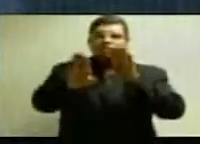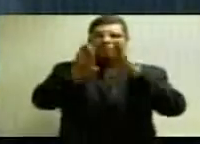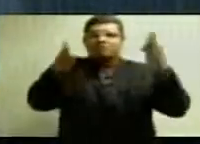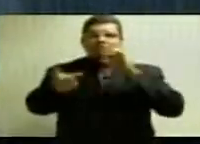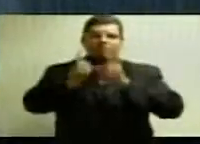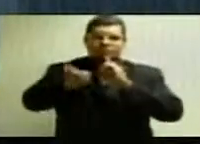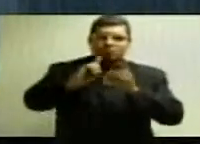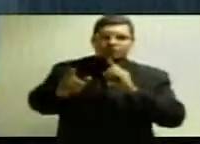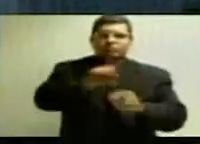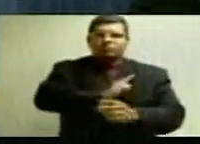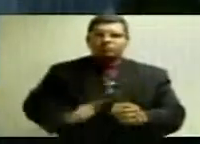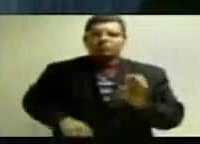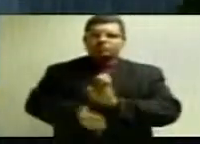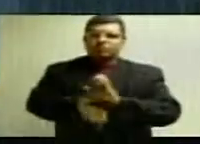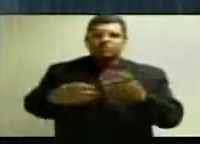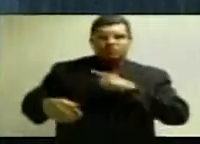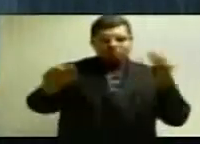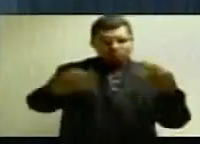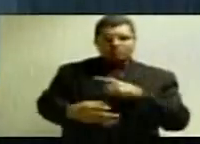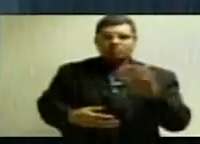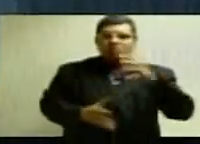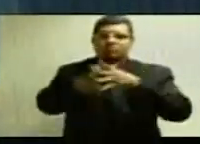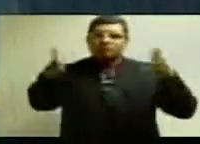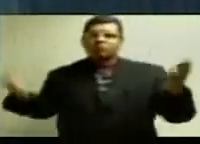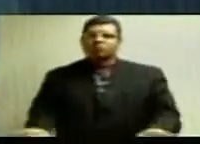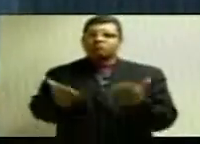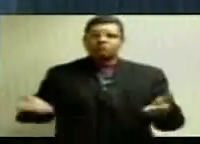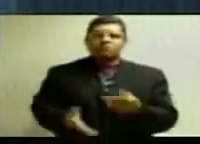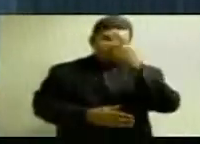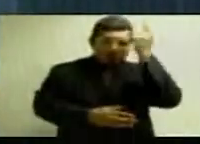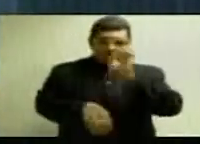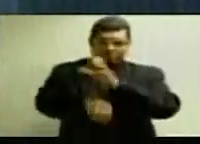diálogo com o governo do Estado, que eu tenho certeza trará grandes benefícios para o povo do Estado do Amazonas.